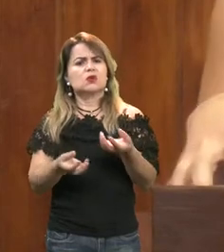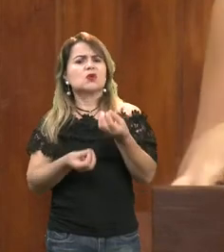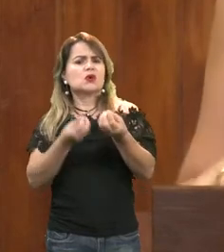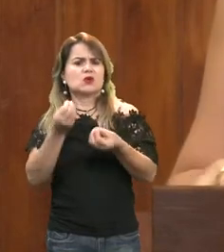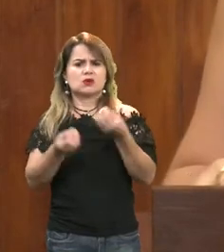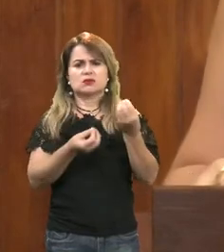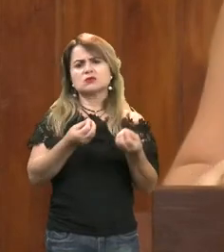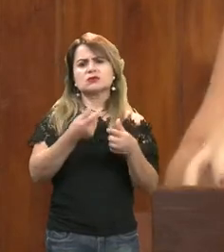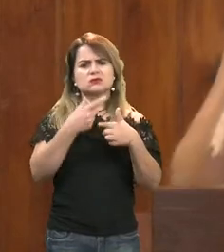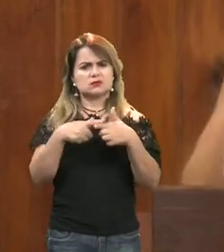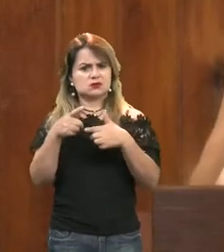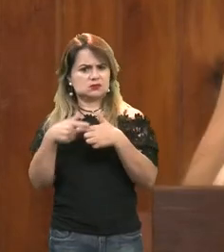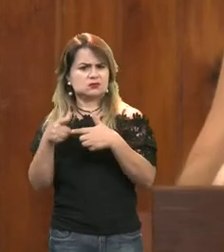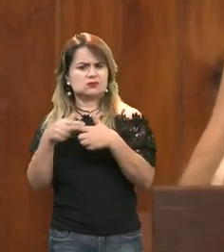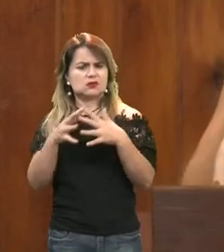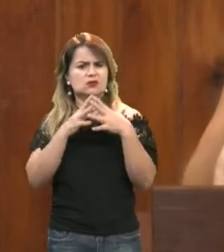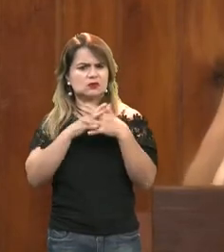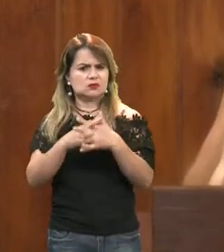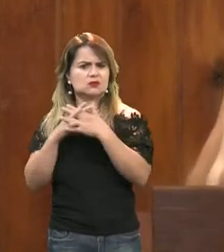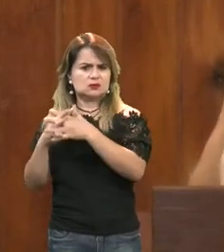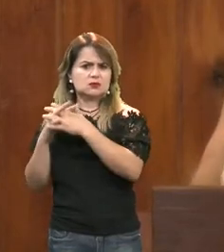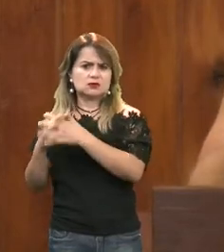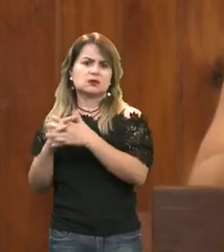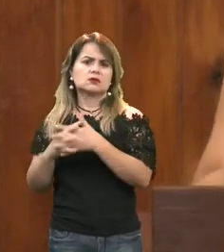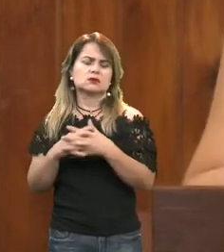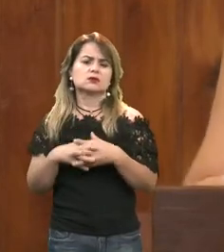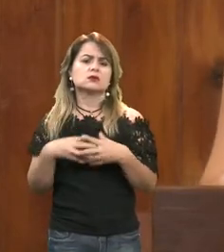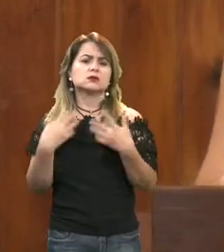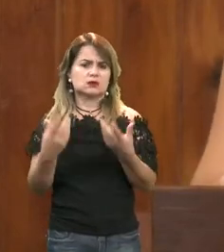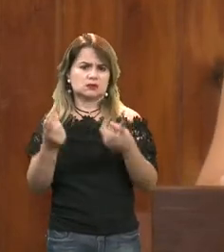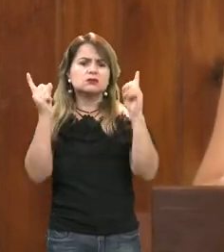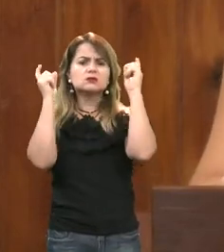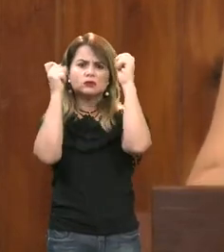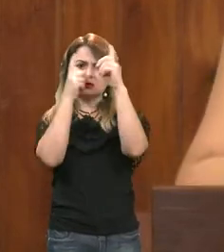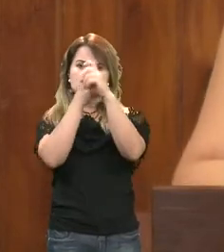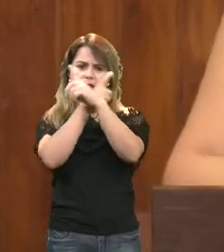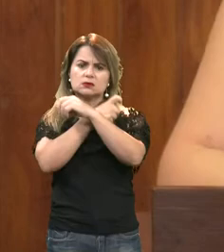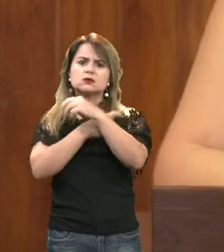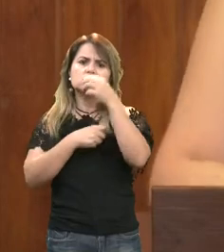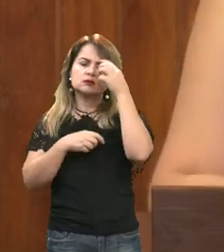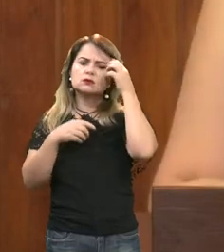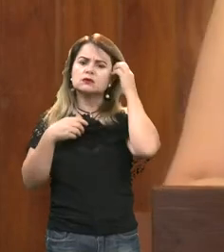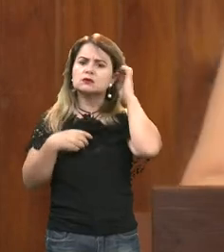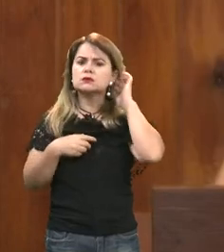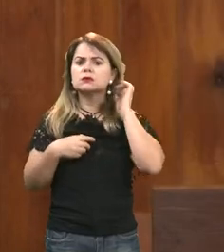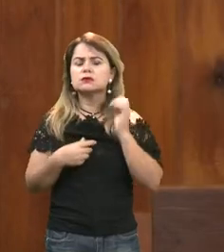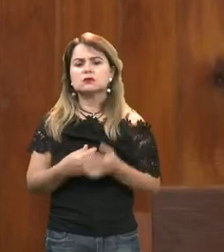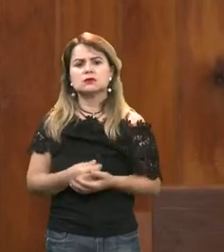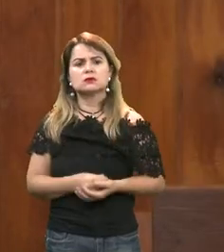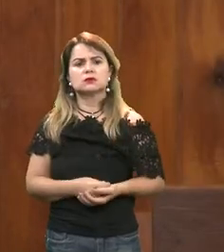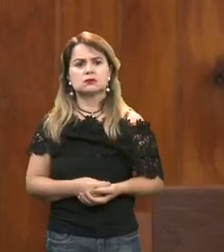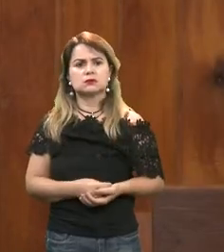grande pesar. E é aqui que está a nossa maior dificuldade.